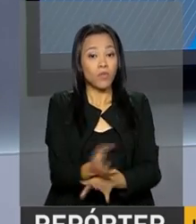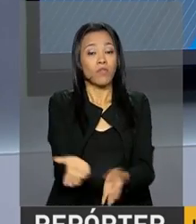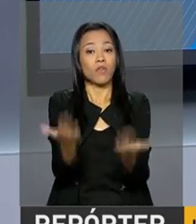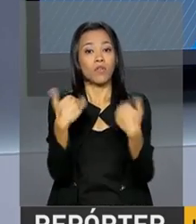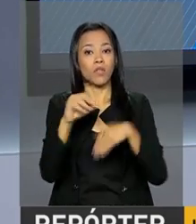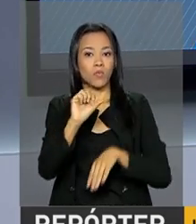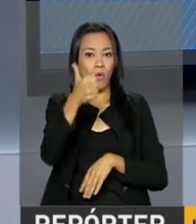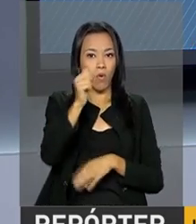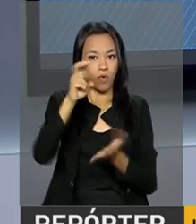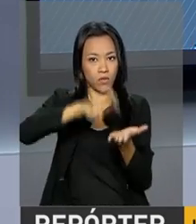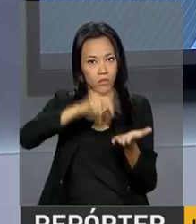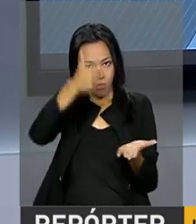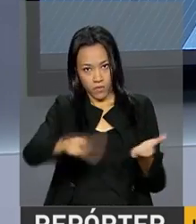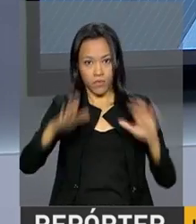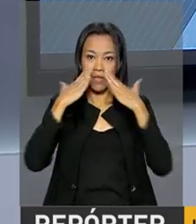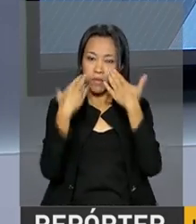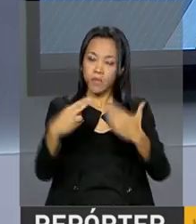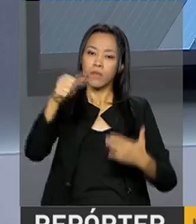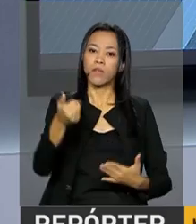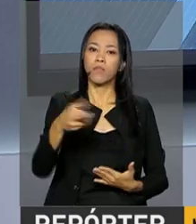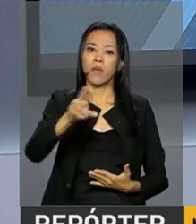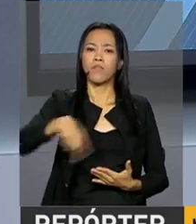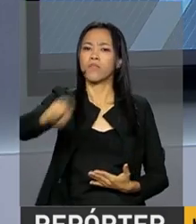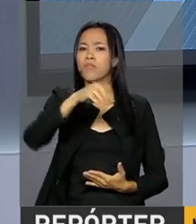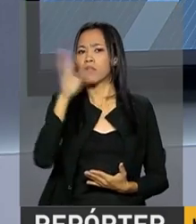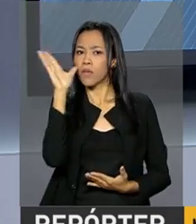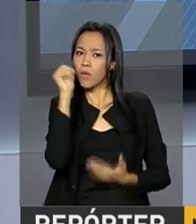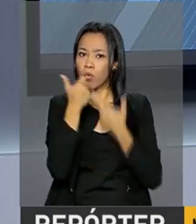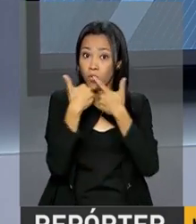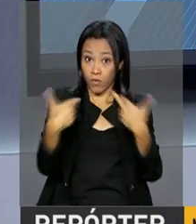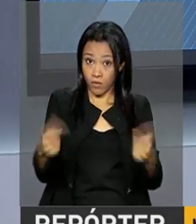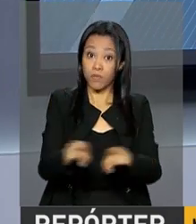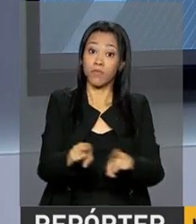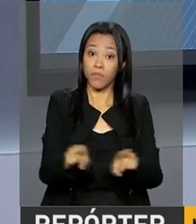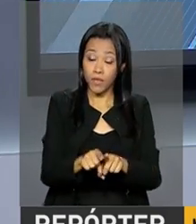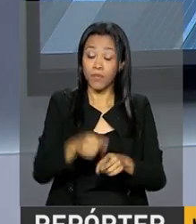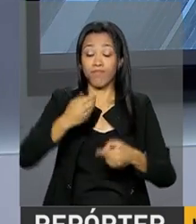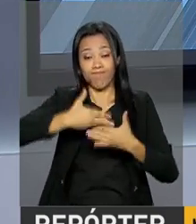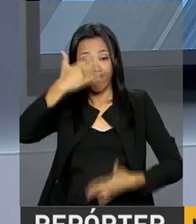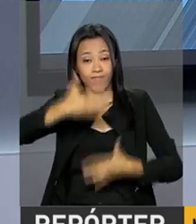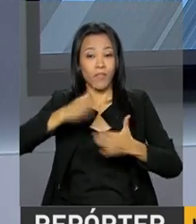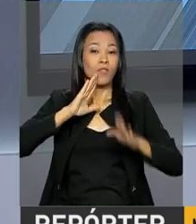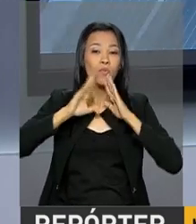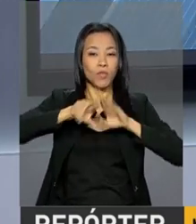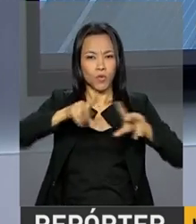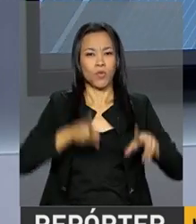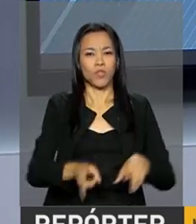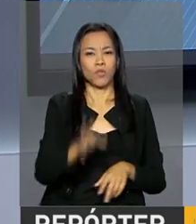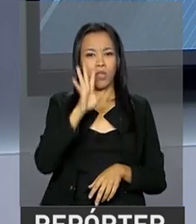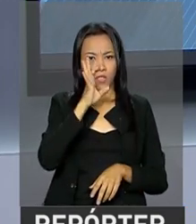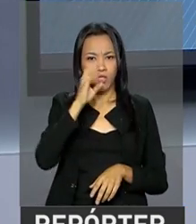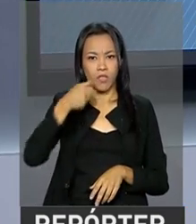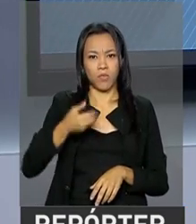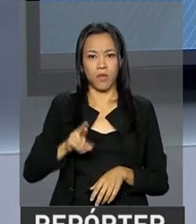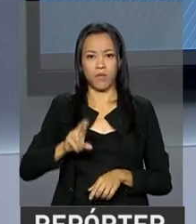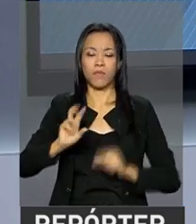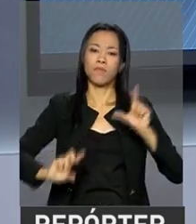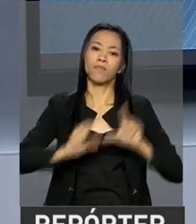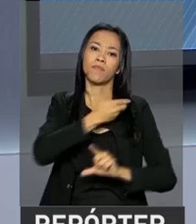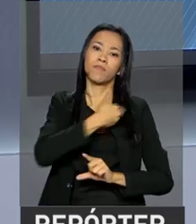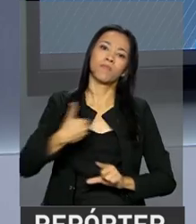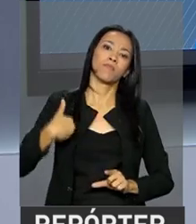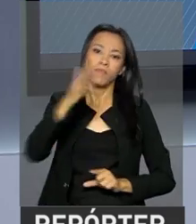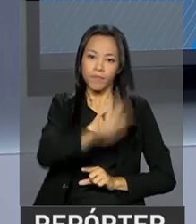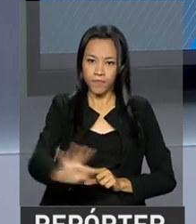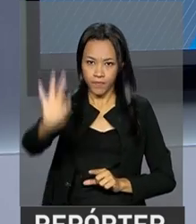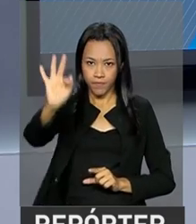11 da manhã na próxima edição do repórter NBR acompanha as novidades também em nossas redes sociais Continue com a gente aqui na NBR a